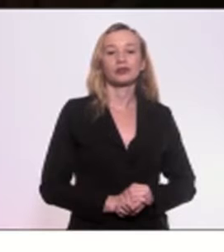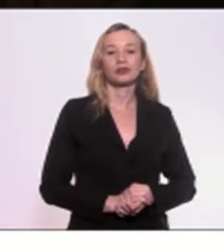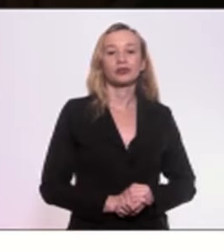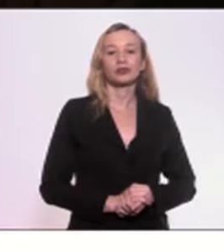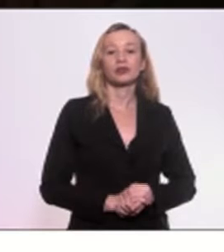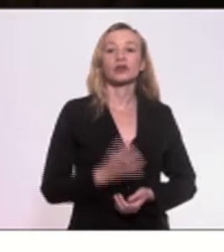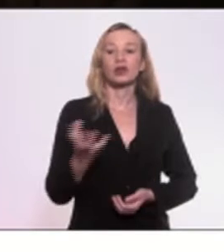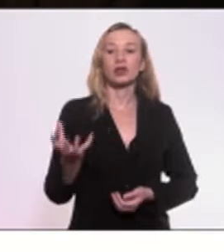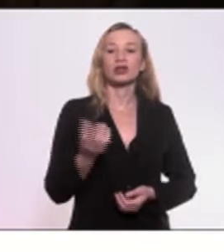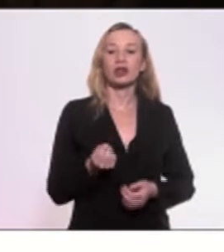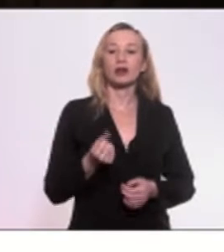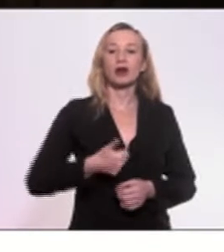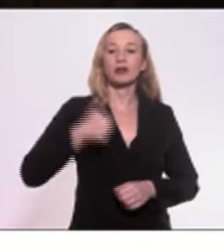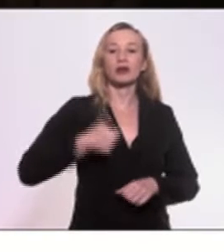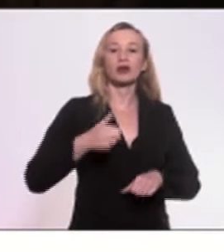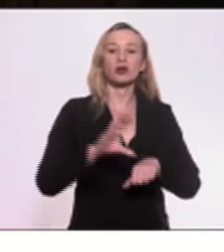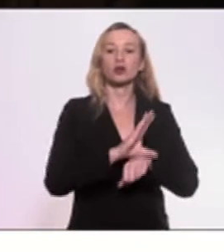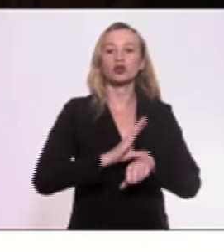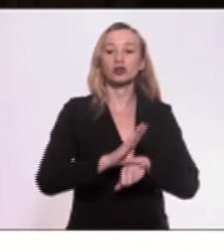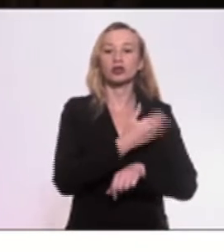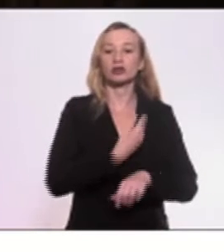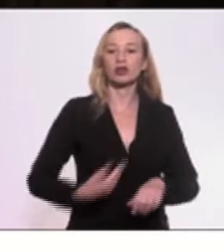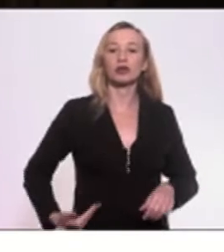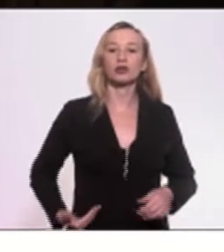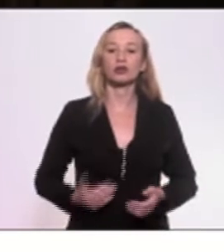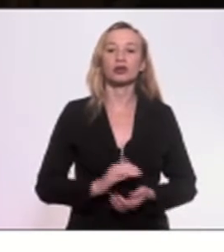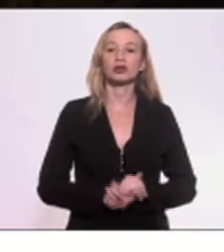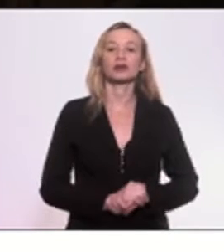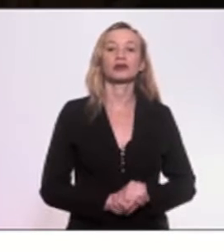primeira Constituição da República.